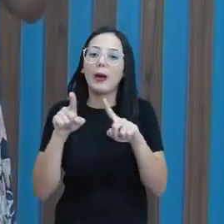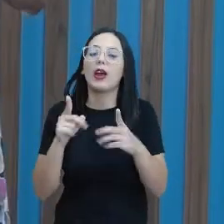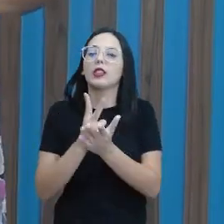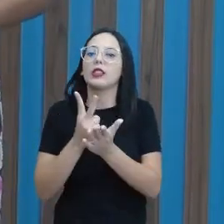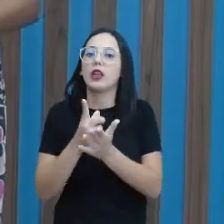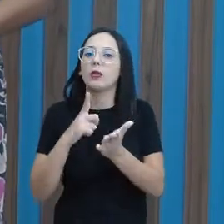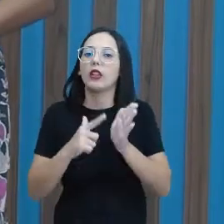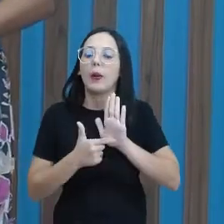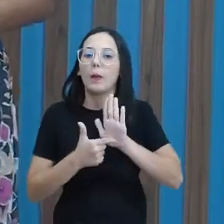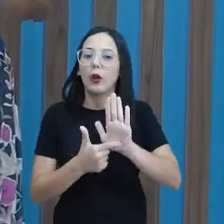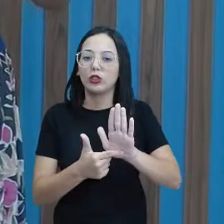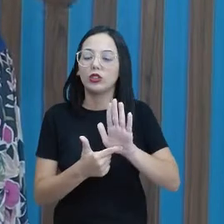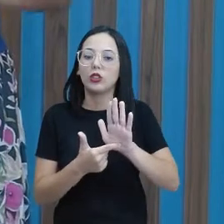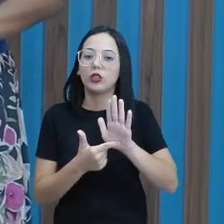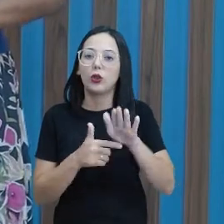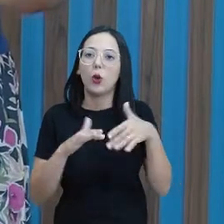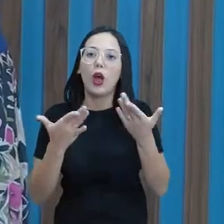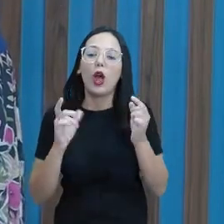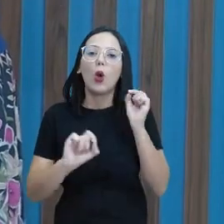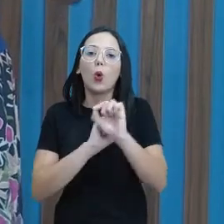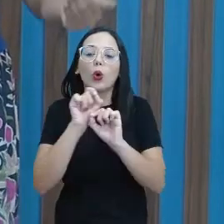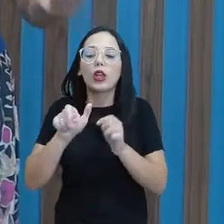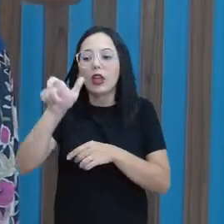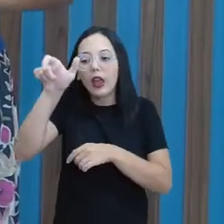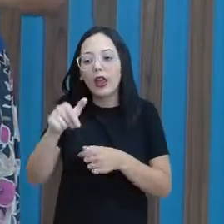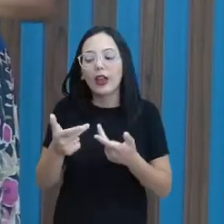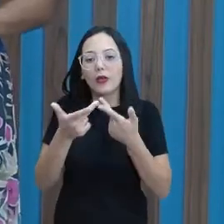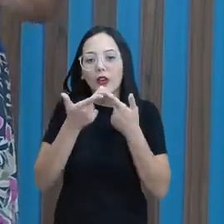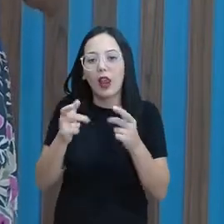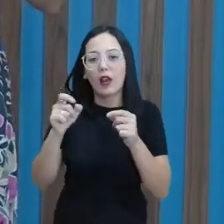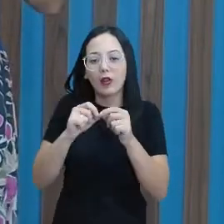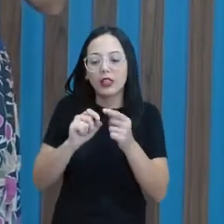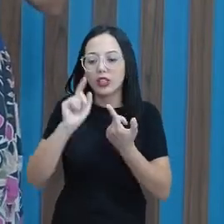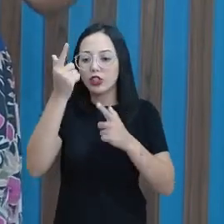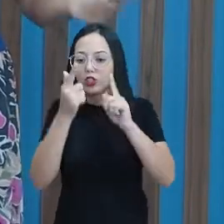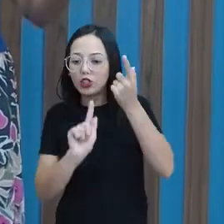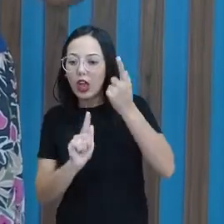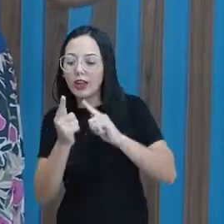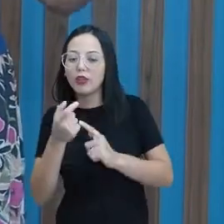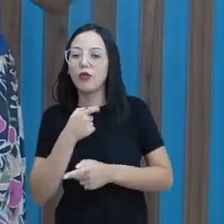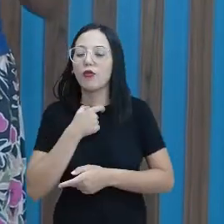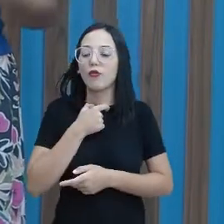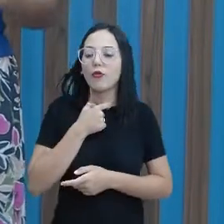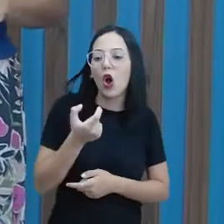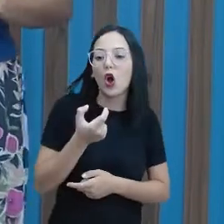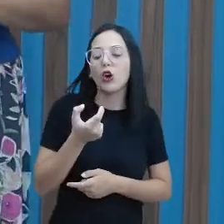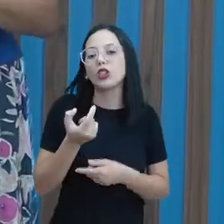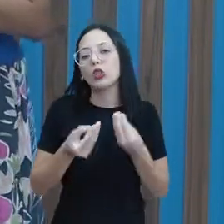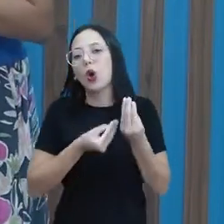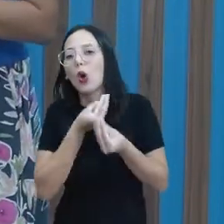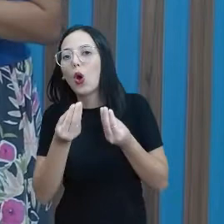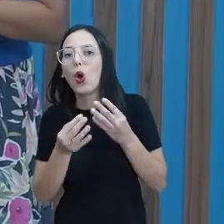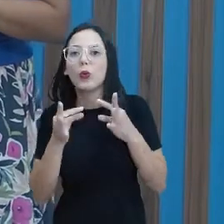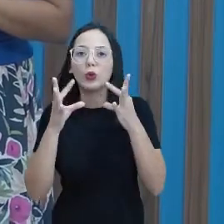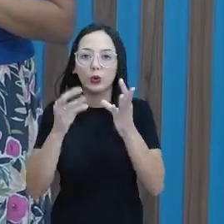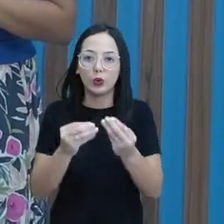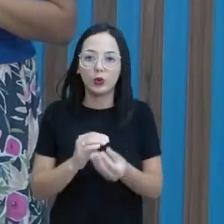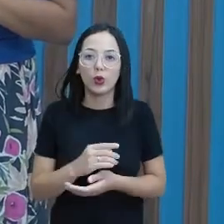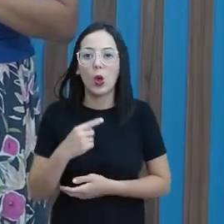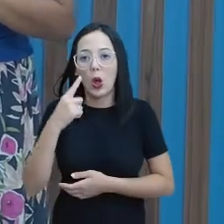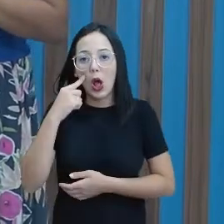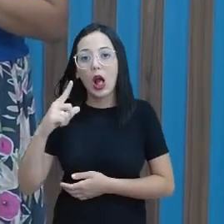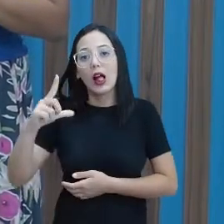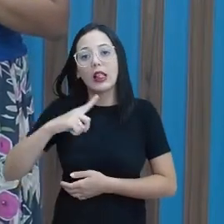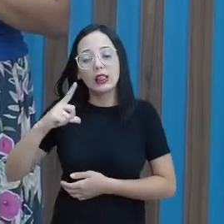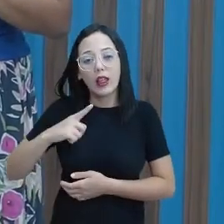a indicação do que o autor vai fazer, do gesto, do tom de voz, da ação. Então, houve